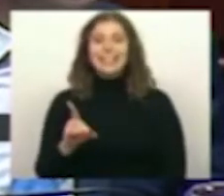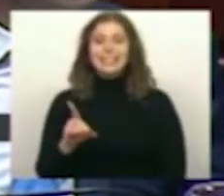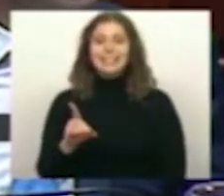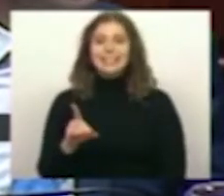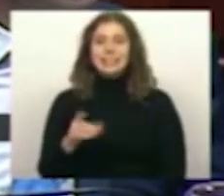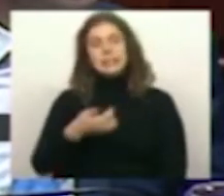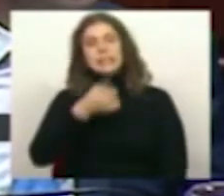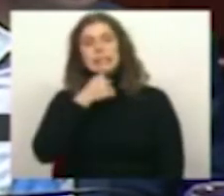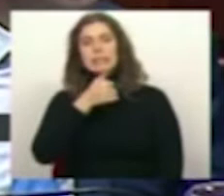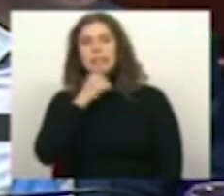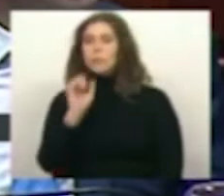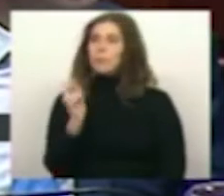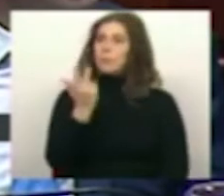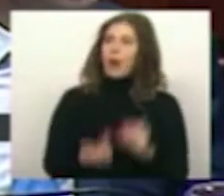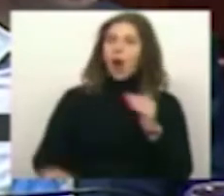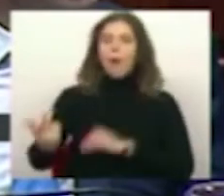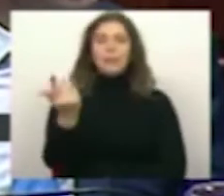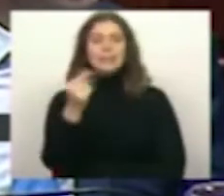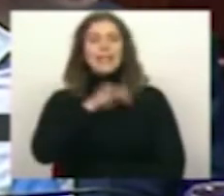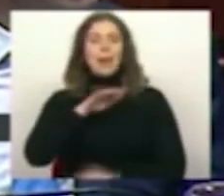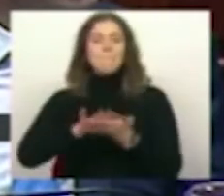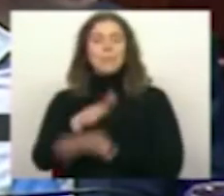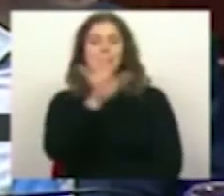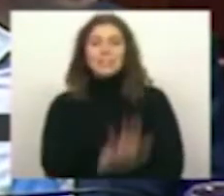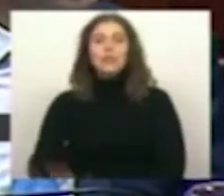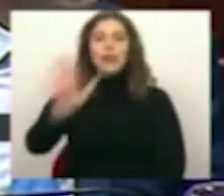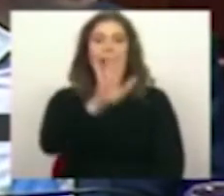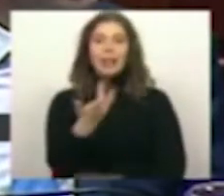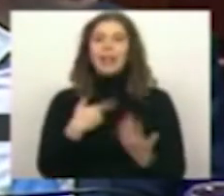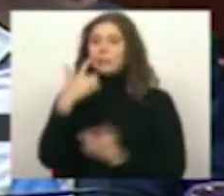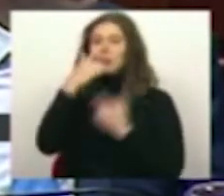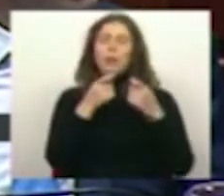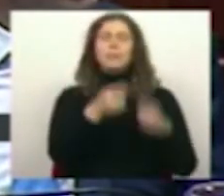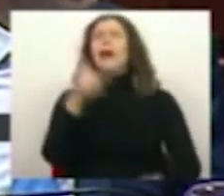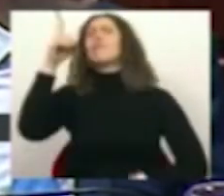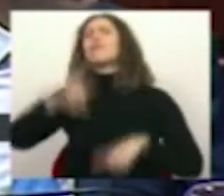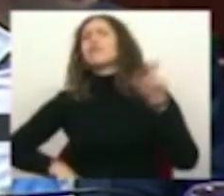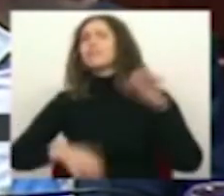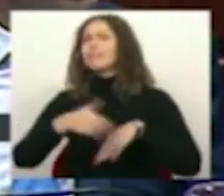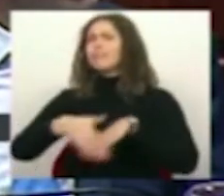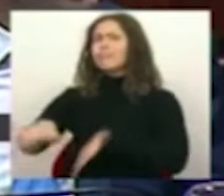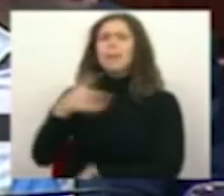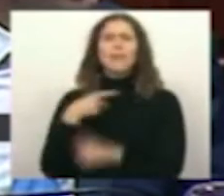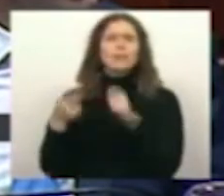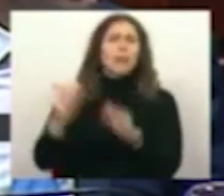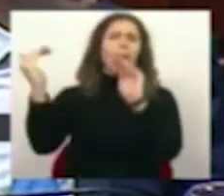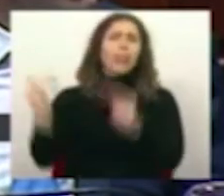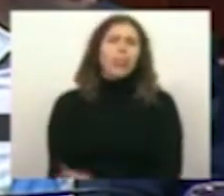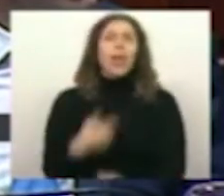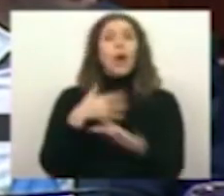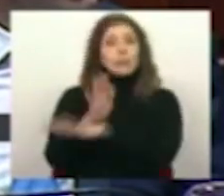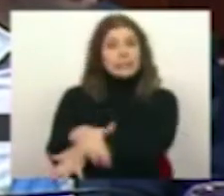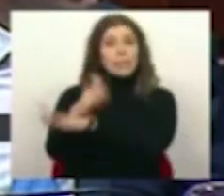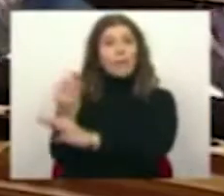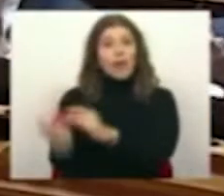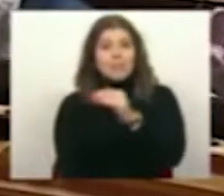2016 decretámos o primeiro aumento do salário mínimo nacional. Os investidores iam fugir, o investimento ia cair e o desemprego